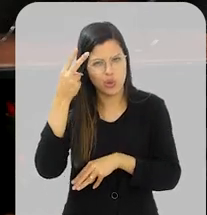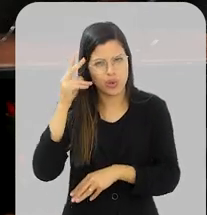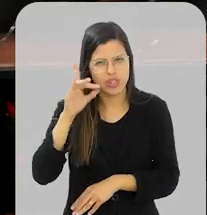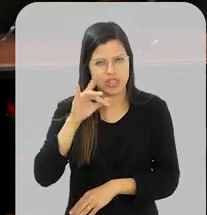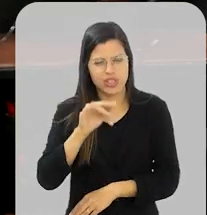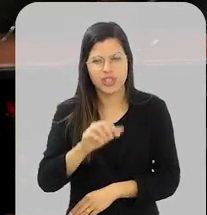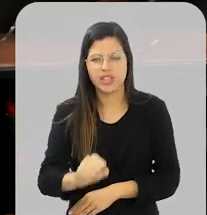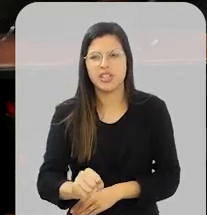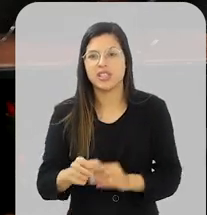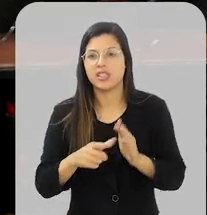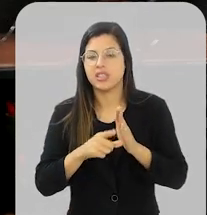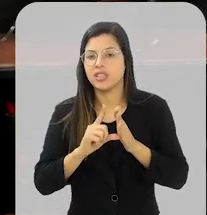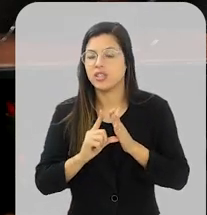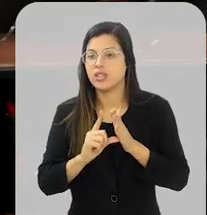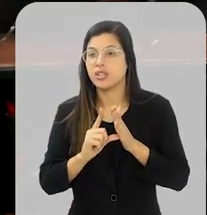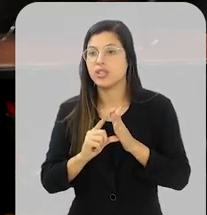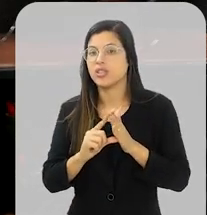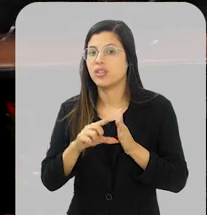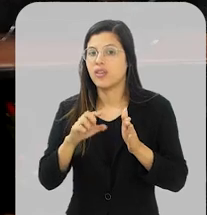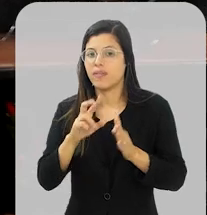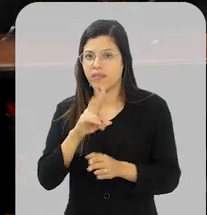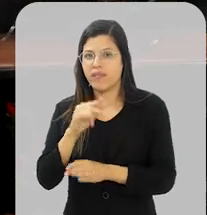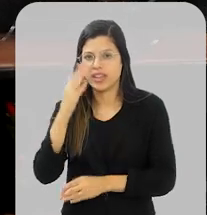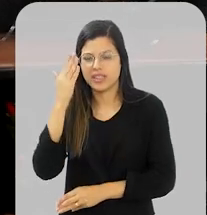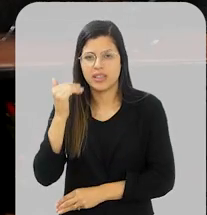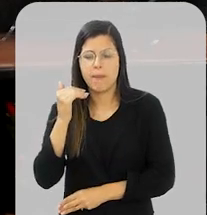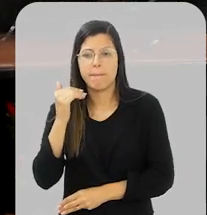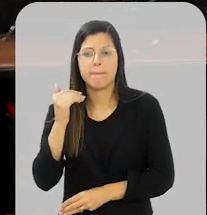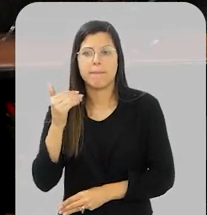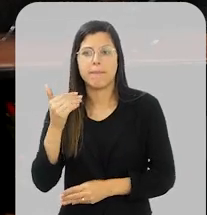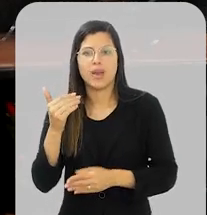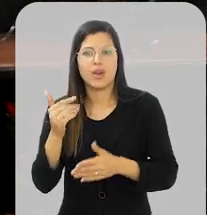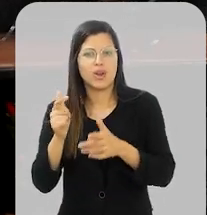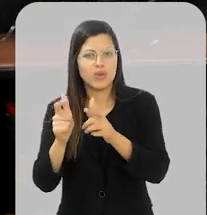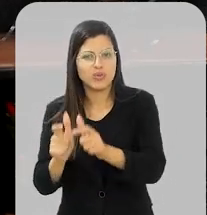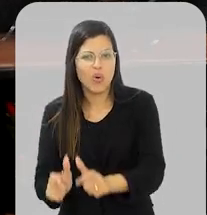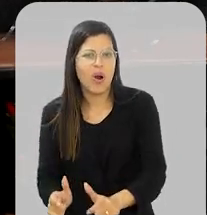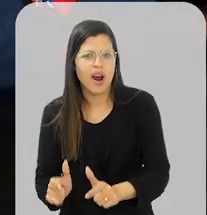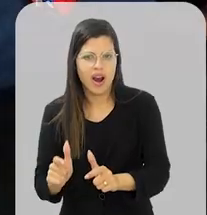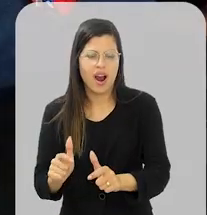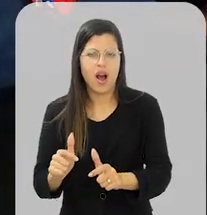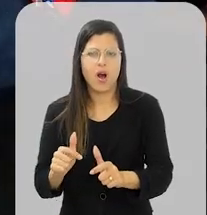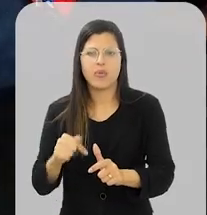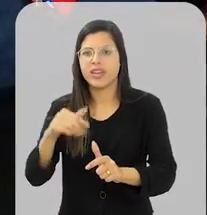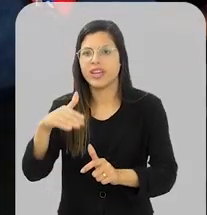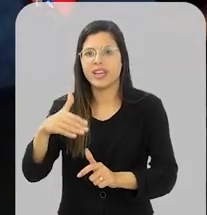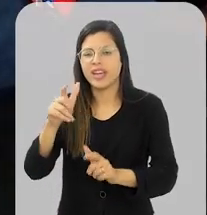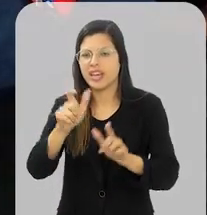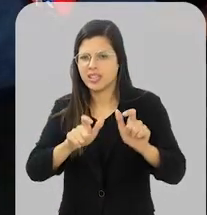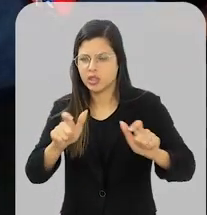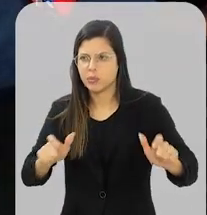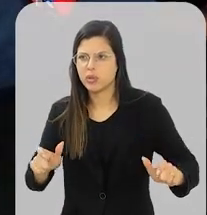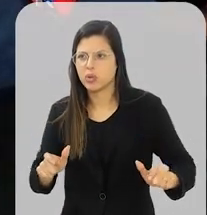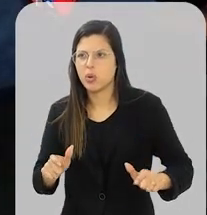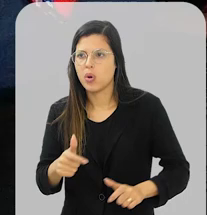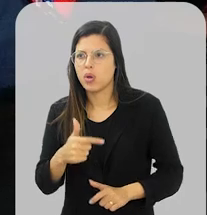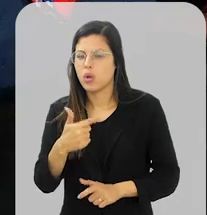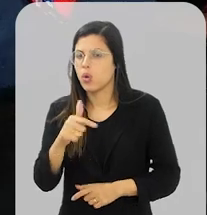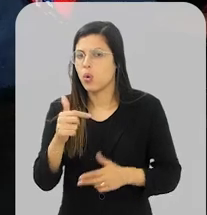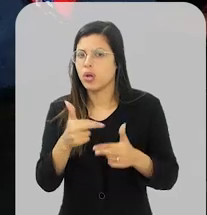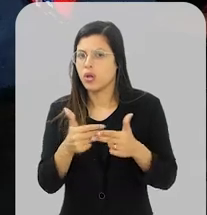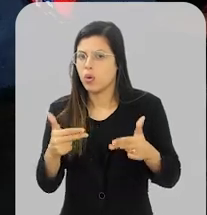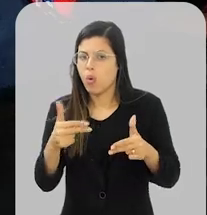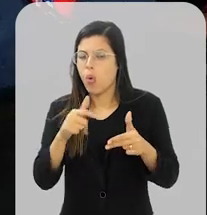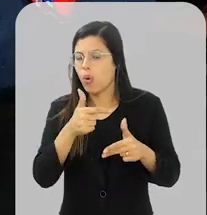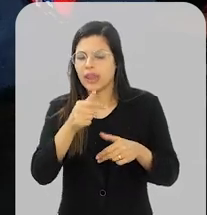dois dias antes. Então, você vai saber já de onde eles vêm. Sim. E quem são. Eu acho que a